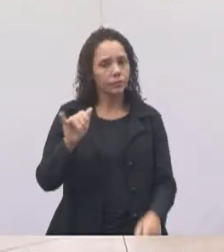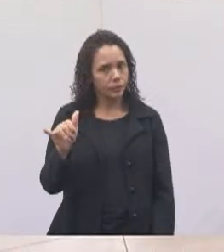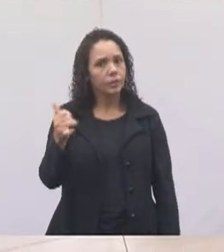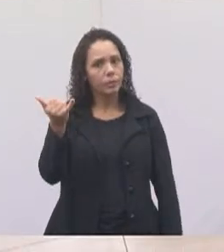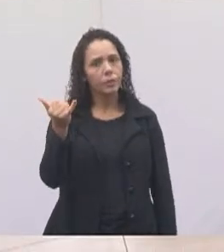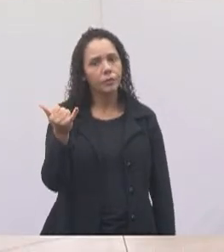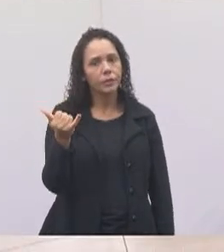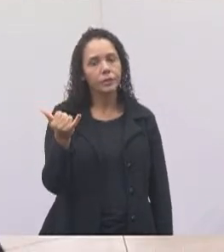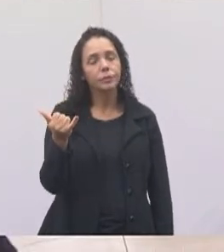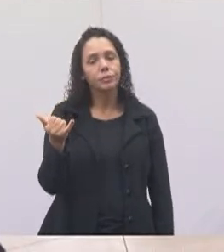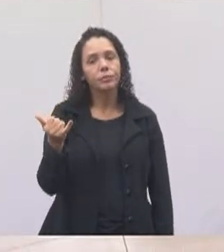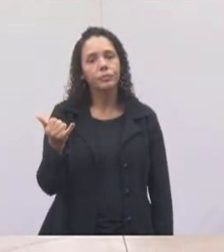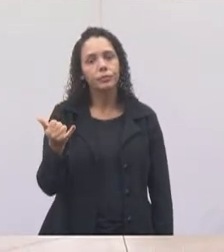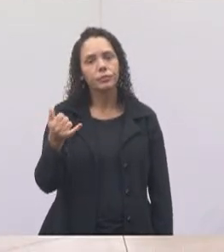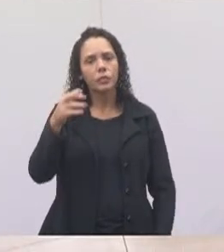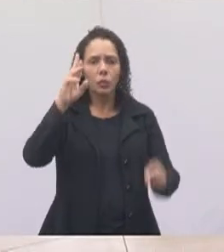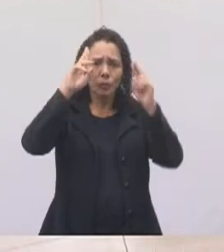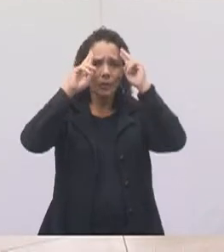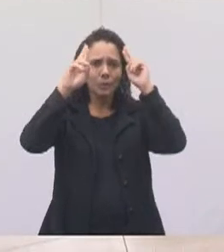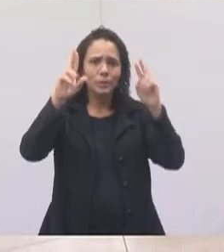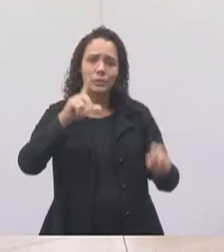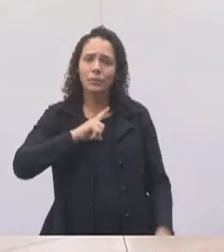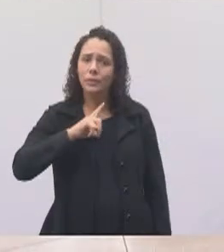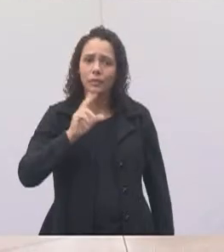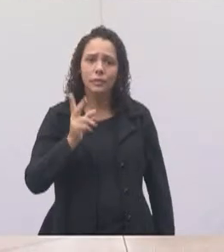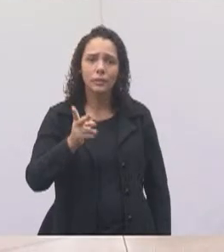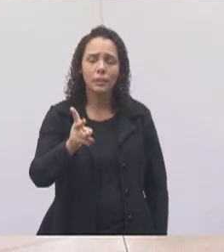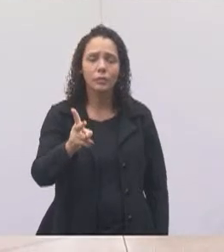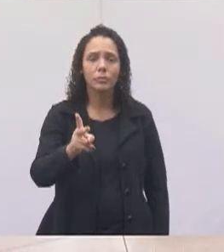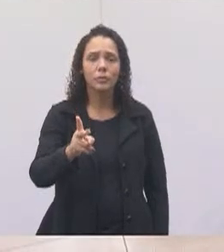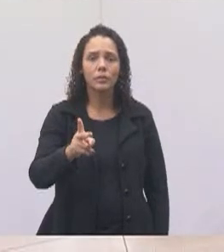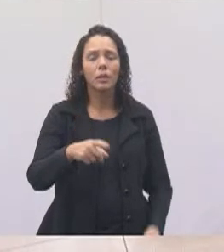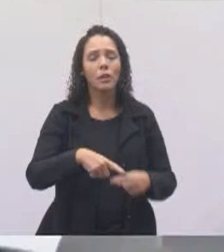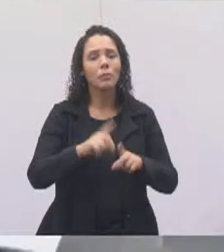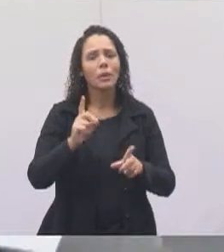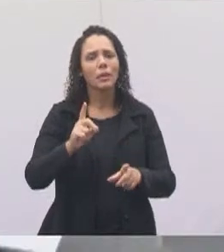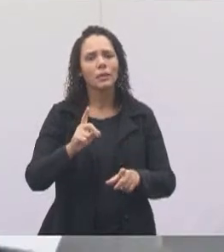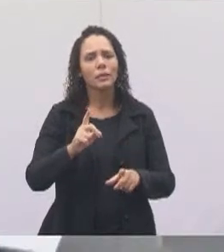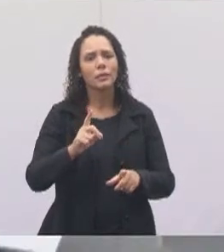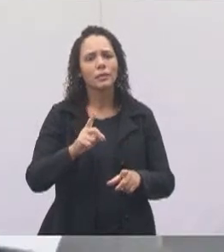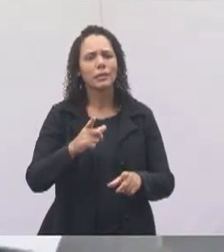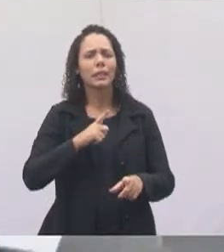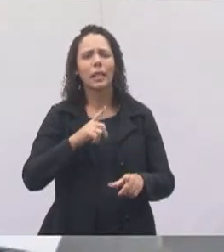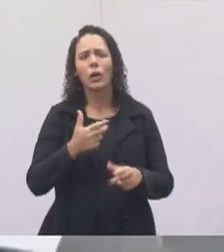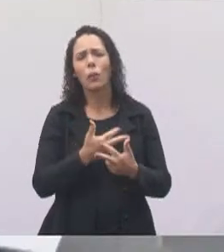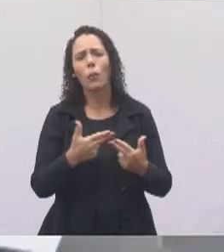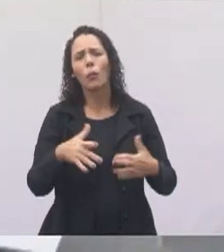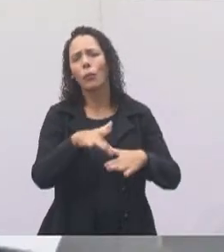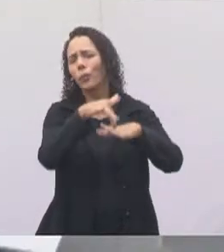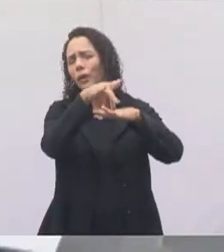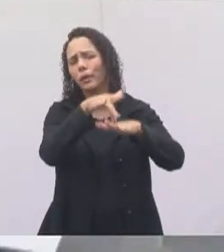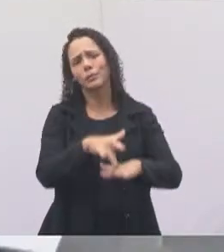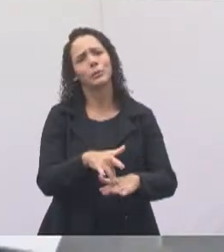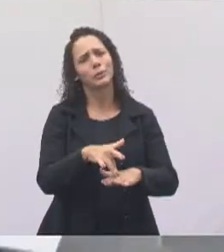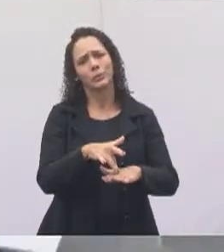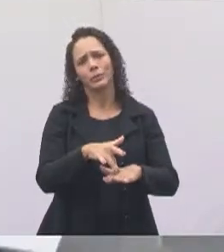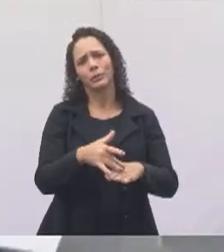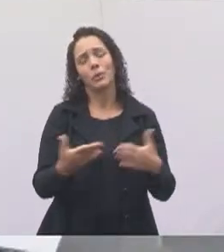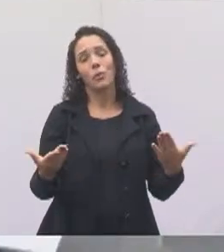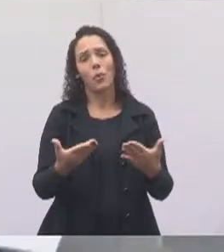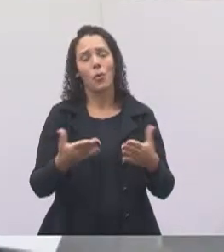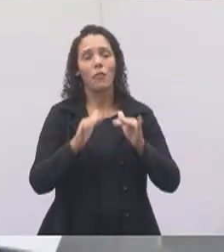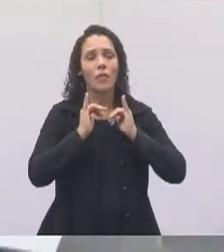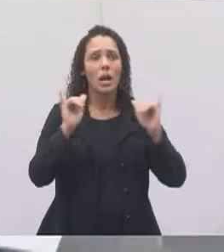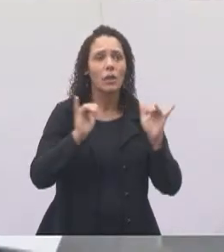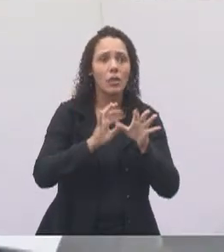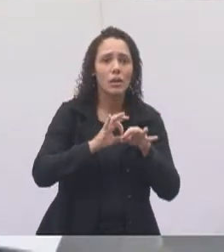do Dude, o respeito sempre existe, mas aberrações jurídicas são inadmissíveis. Hoje se falou muito em